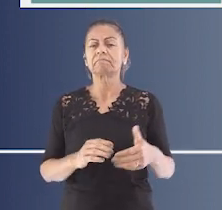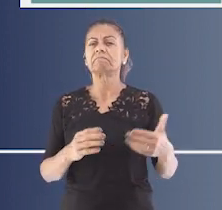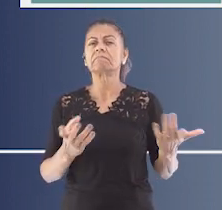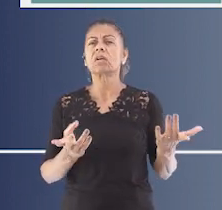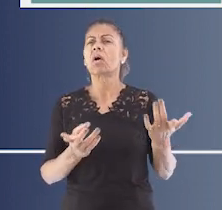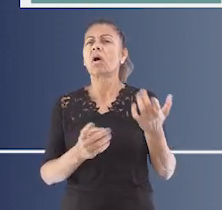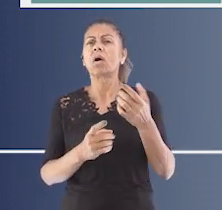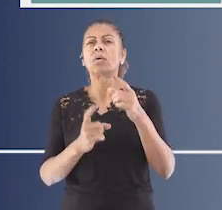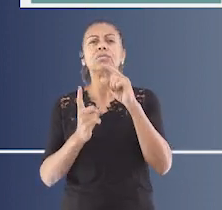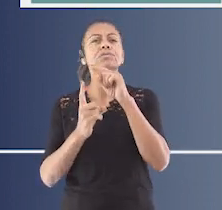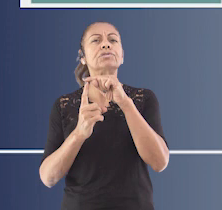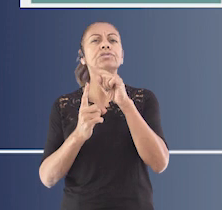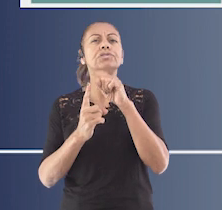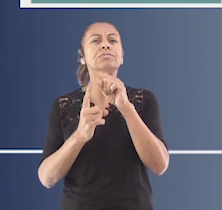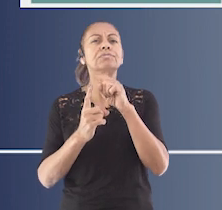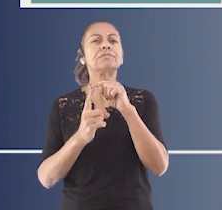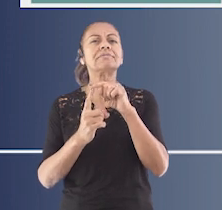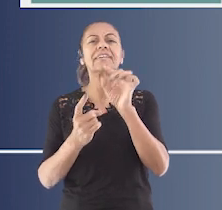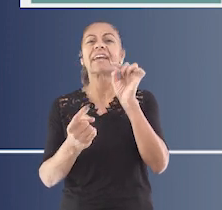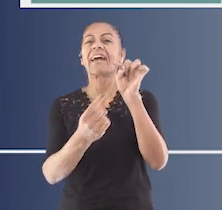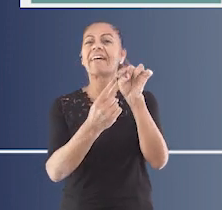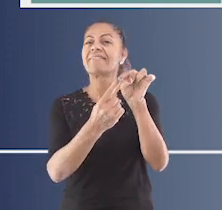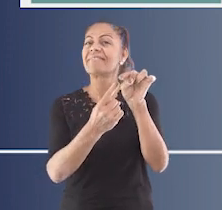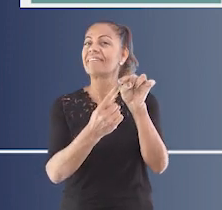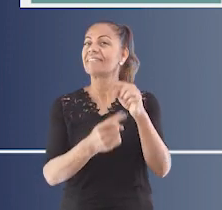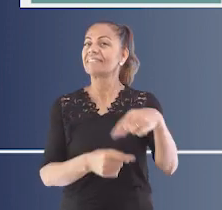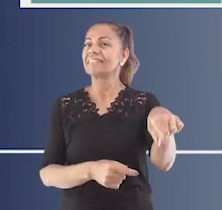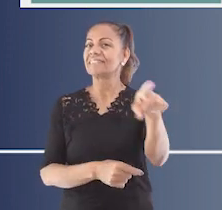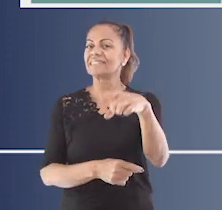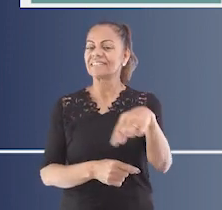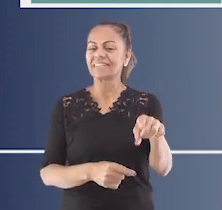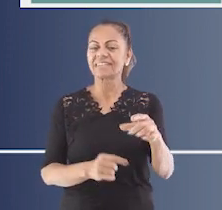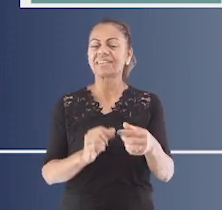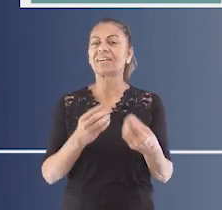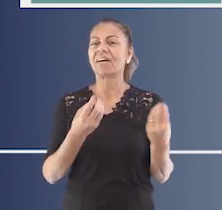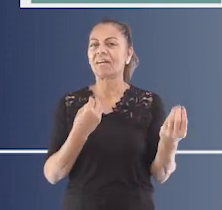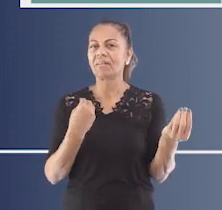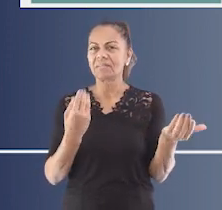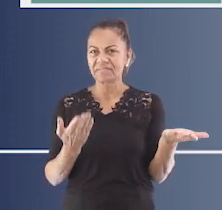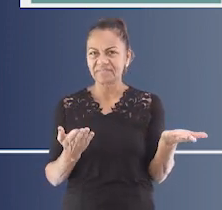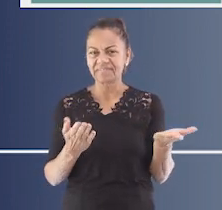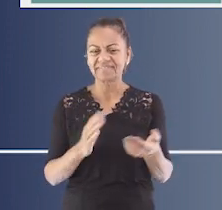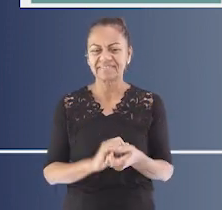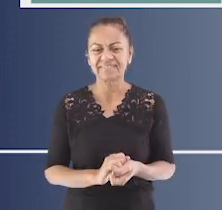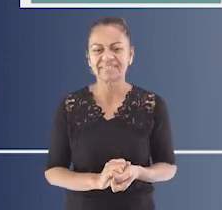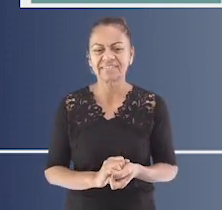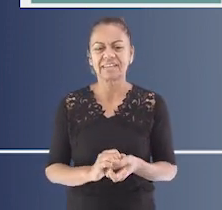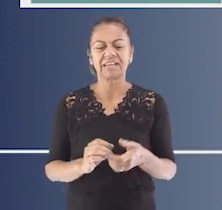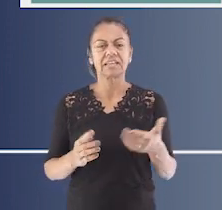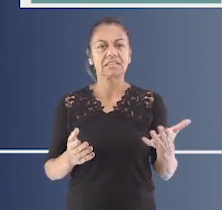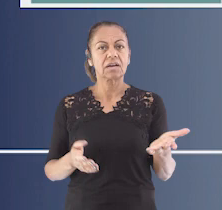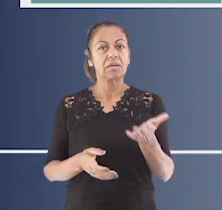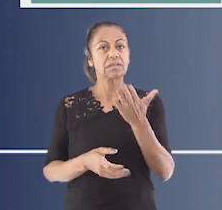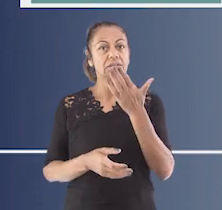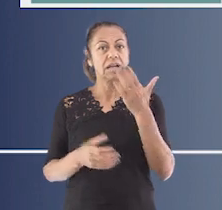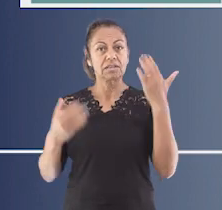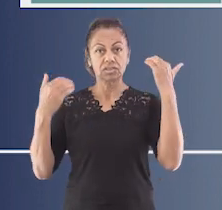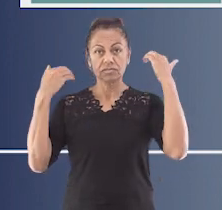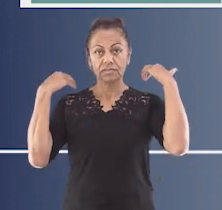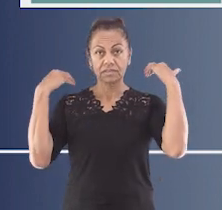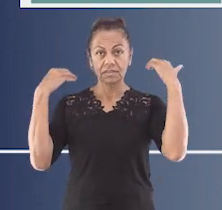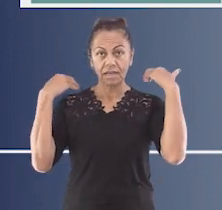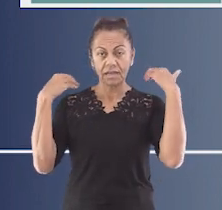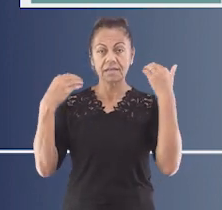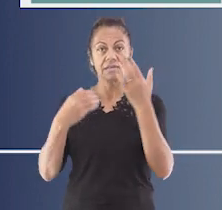arredondado, devido ao maior percentual de gordura e são mais baixas. Qual o tipo que se